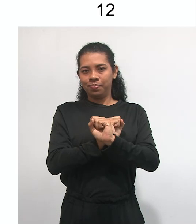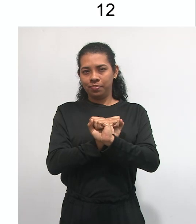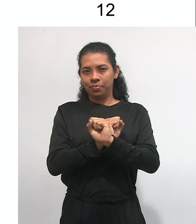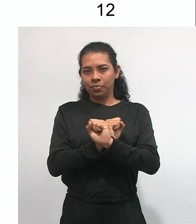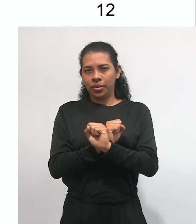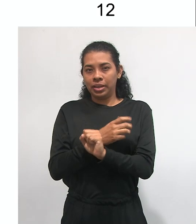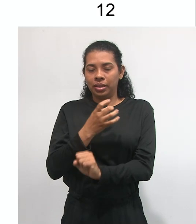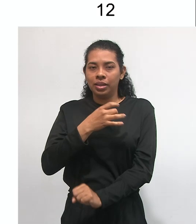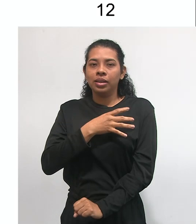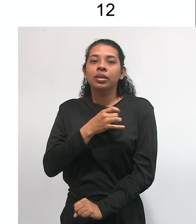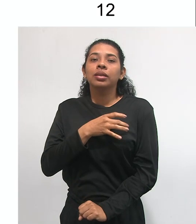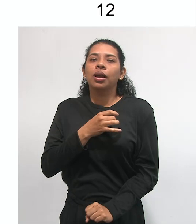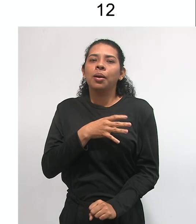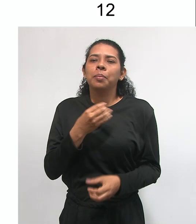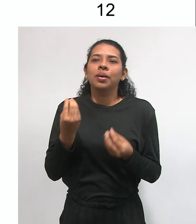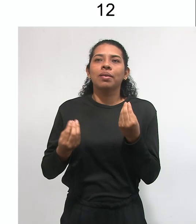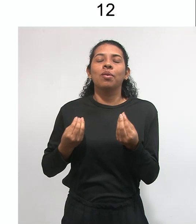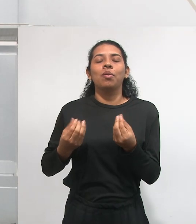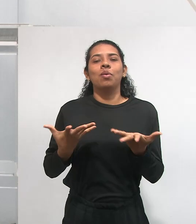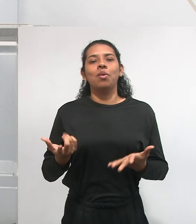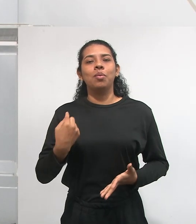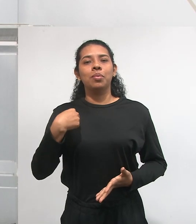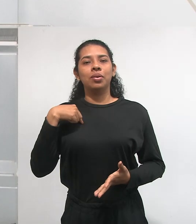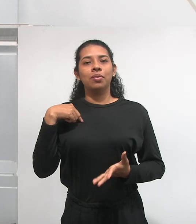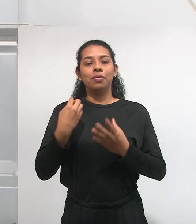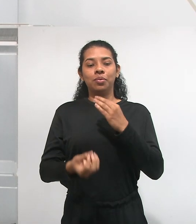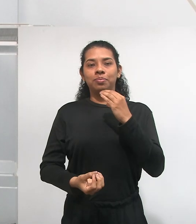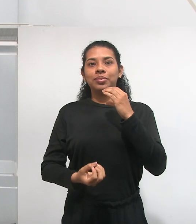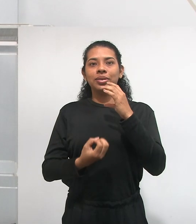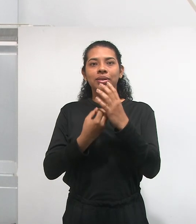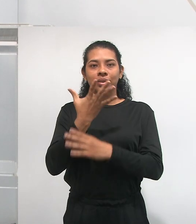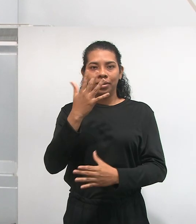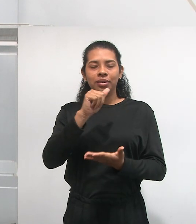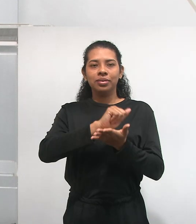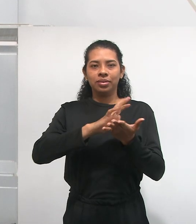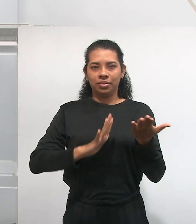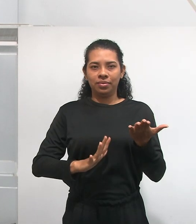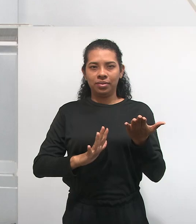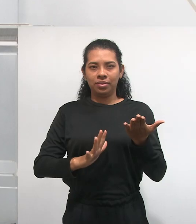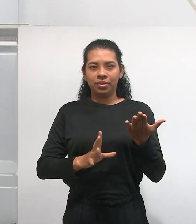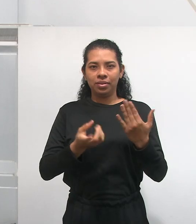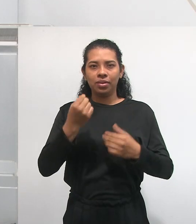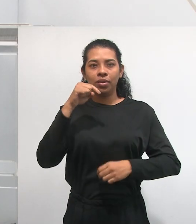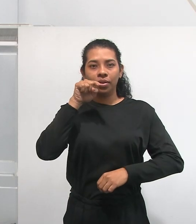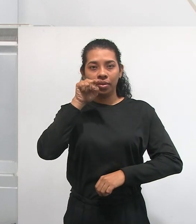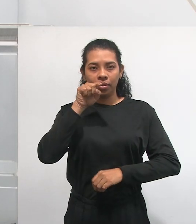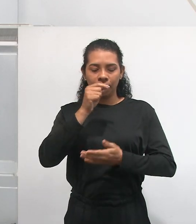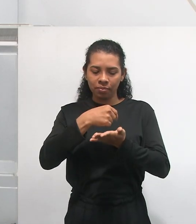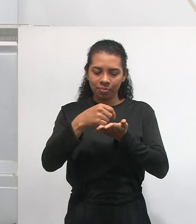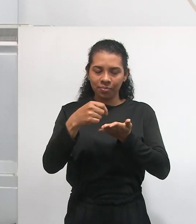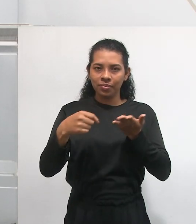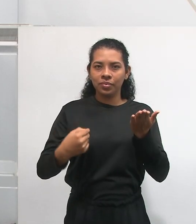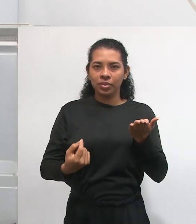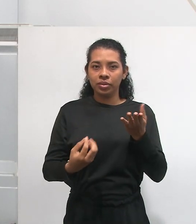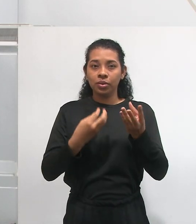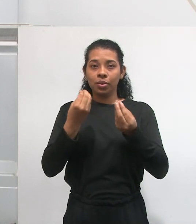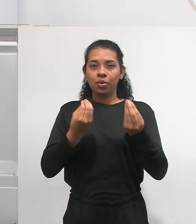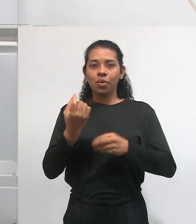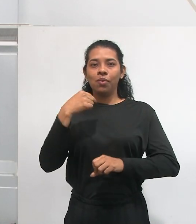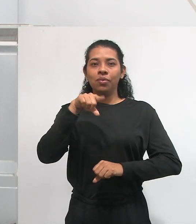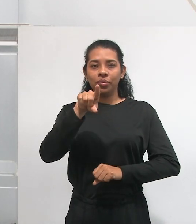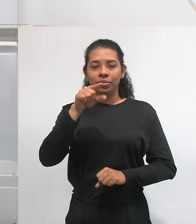prenda a ter medo de como que você vai desenvolver essa atividade. Eu quero que você faça o como você